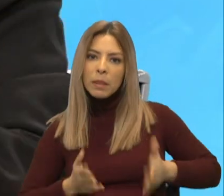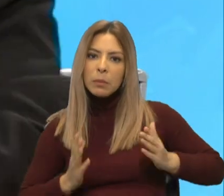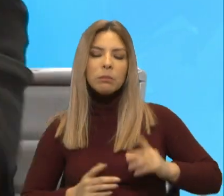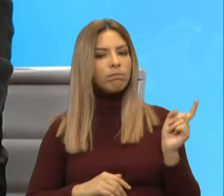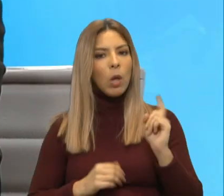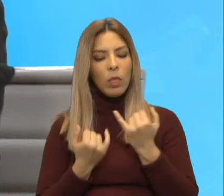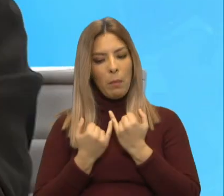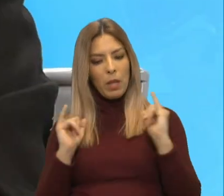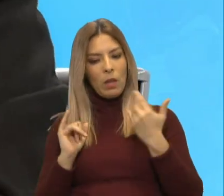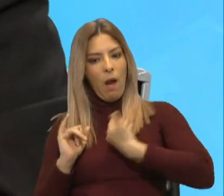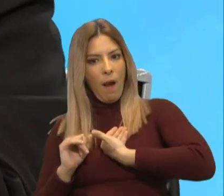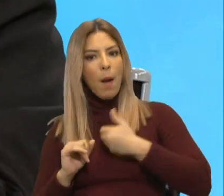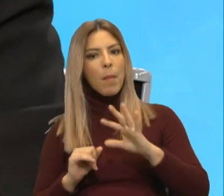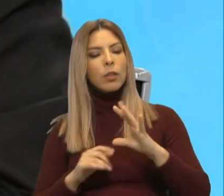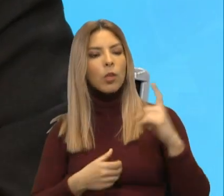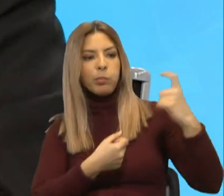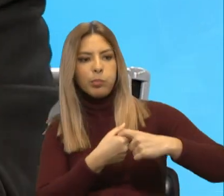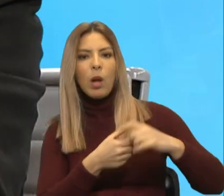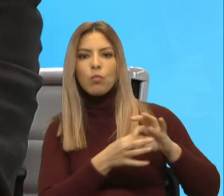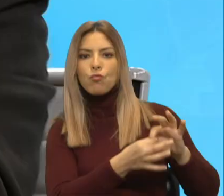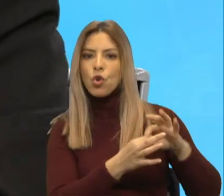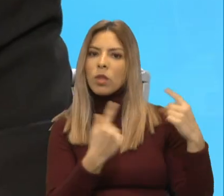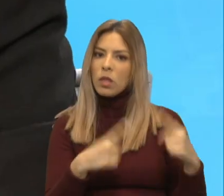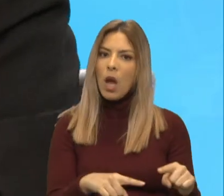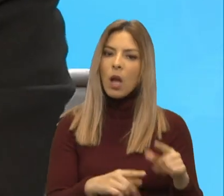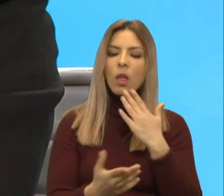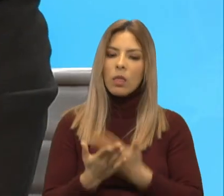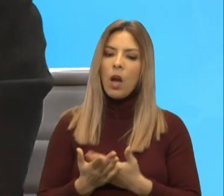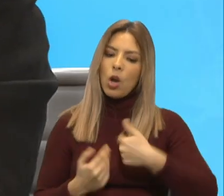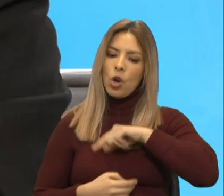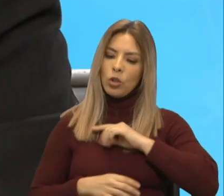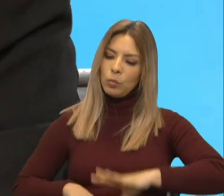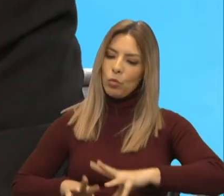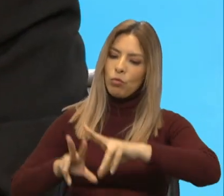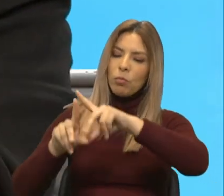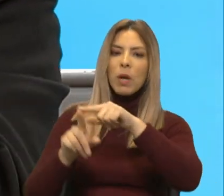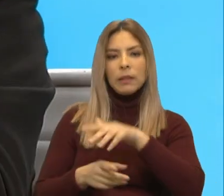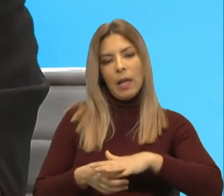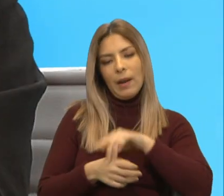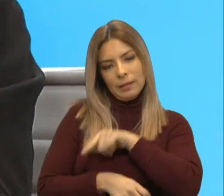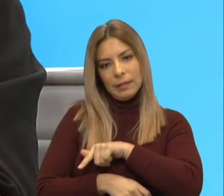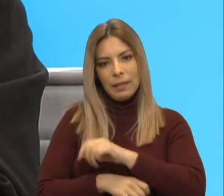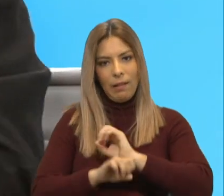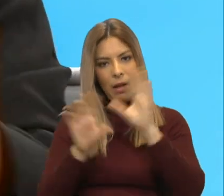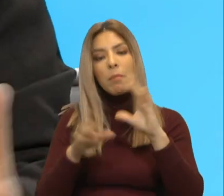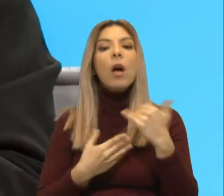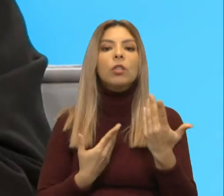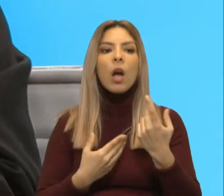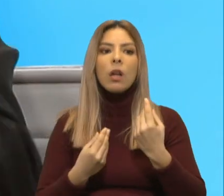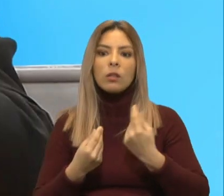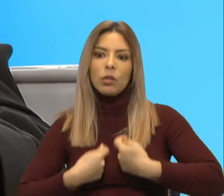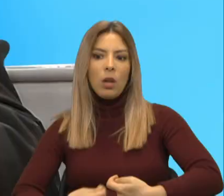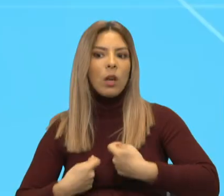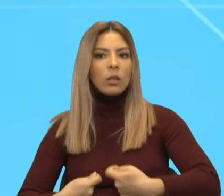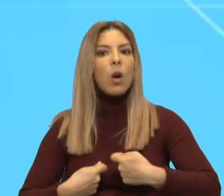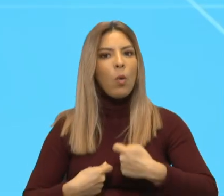pobres, podemos contribuir. Isso, estamos a crescer também nessa dimensão. Mas é evidente que, para as despesas extraordinárias de uma diocese como a nossa,